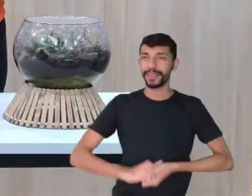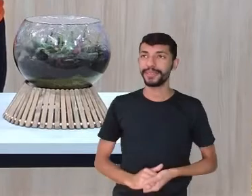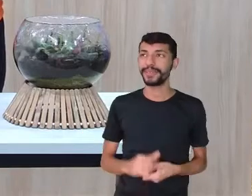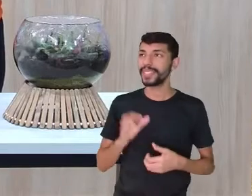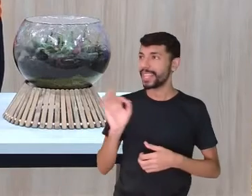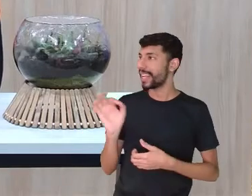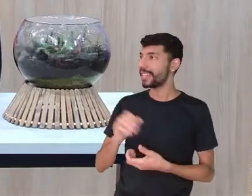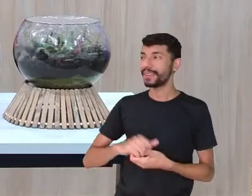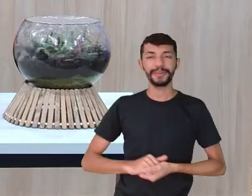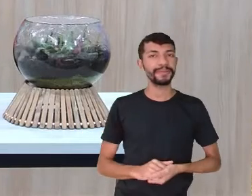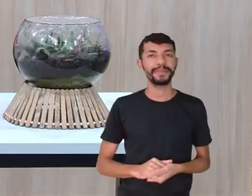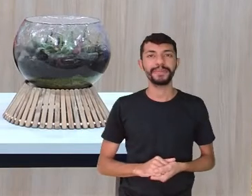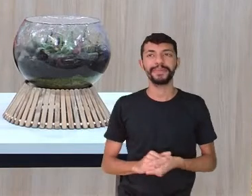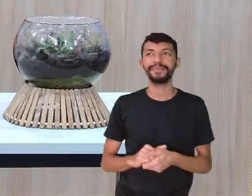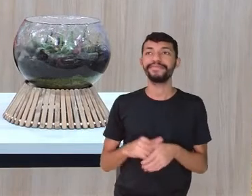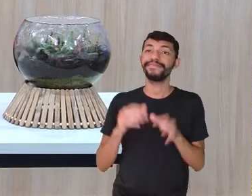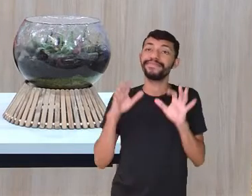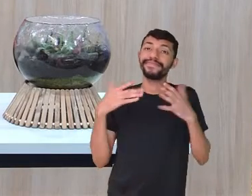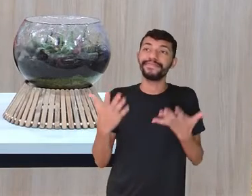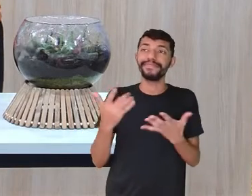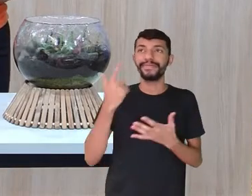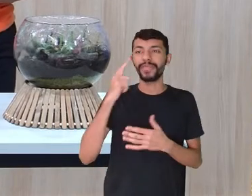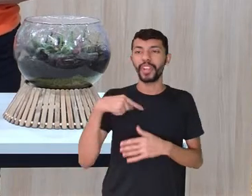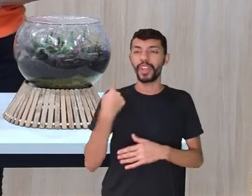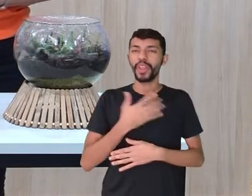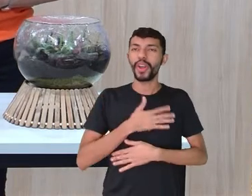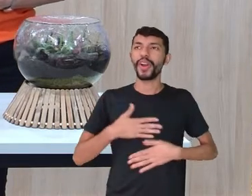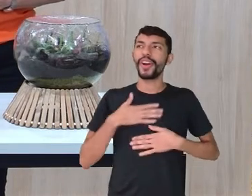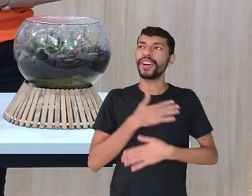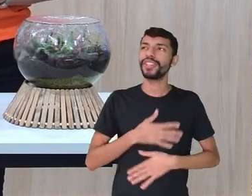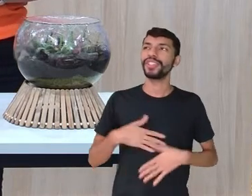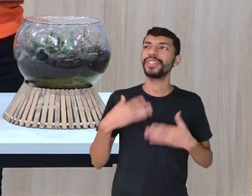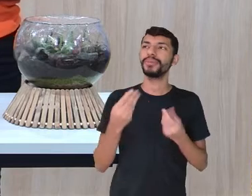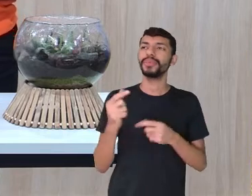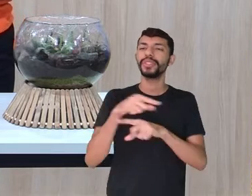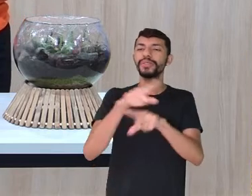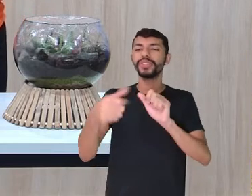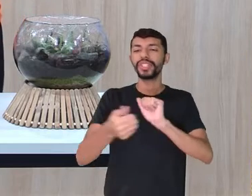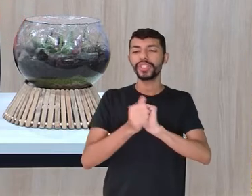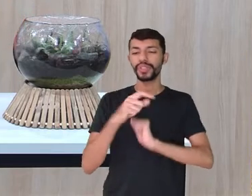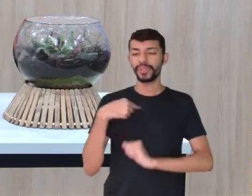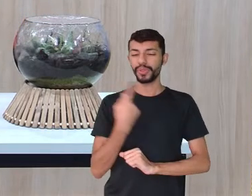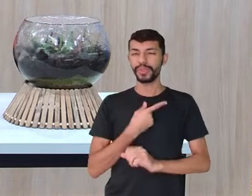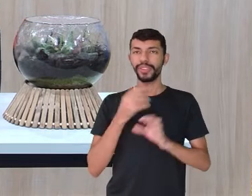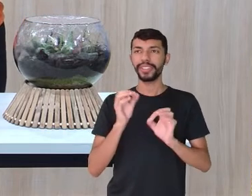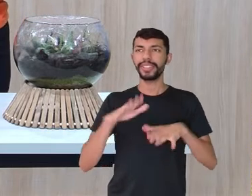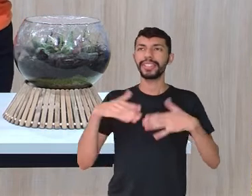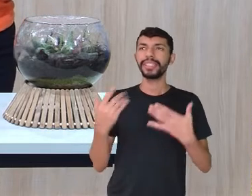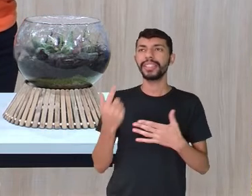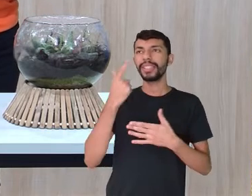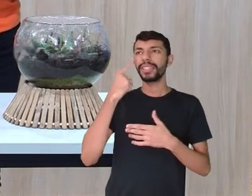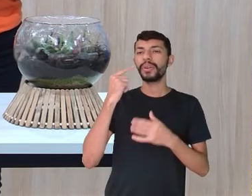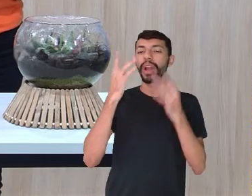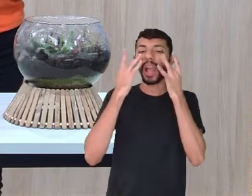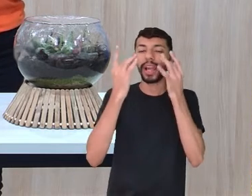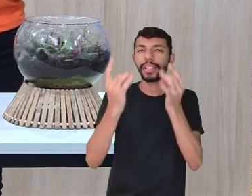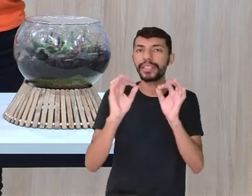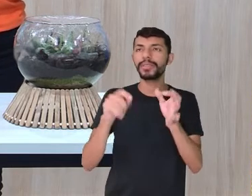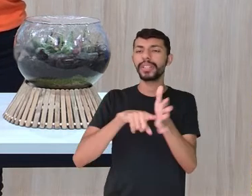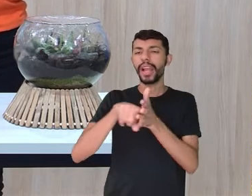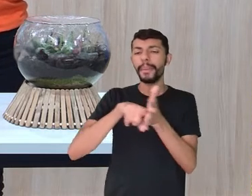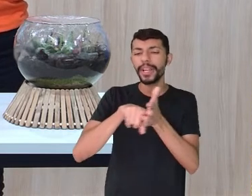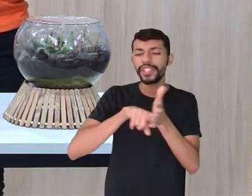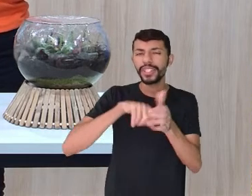é isso, Cláudia? É. Bem, pessoal, gostamos muito, né, de vocês estarem aqui conosco. Então, fiquem atentos,